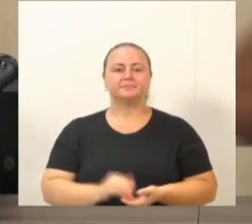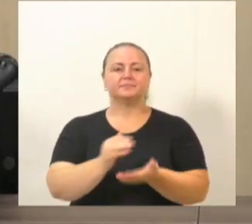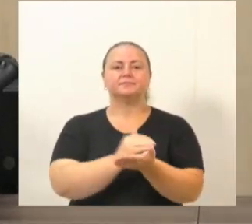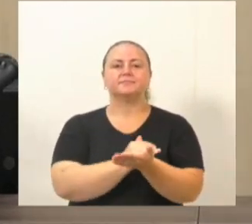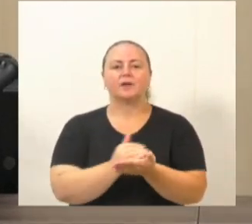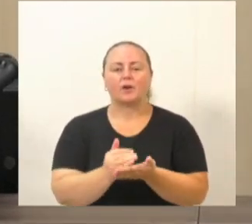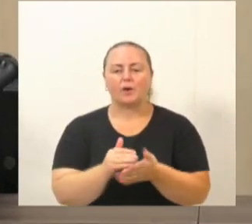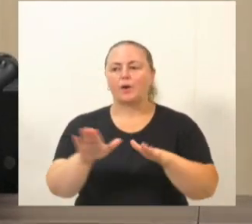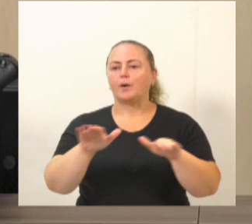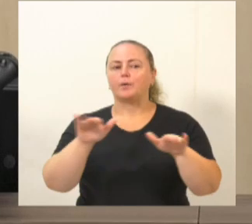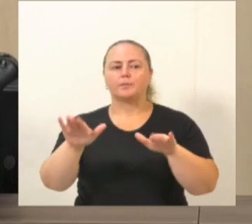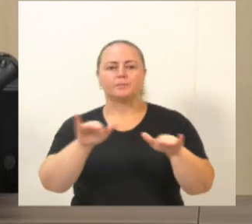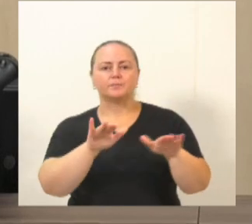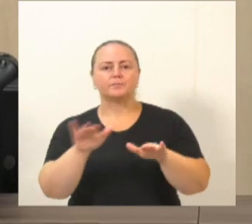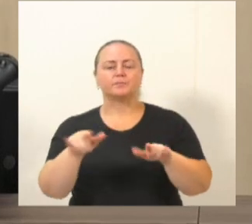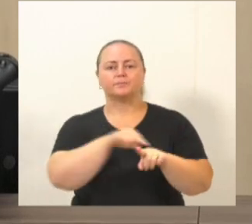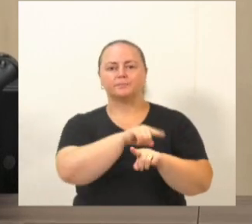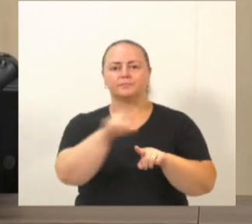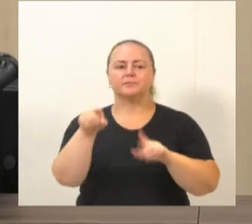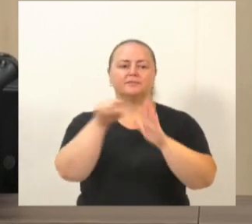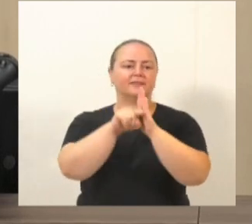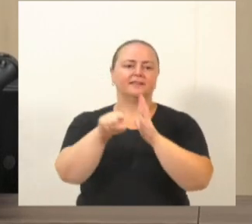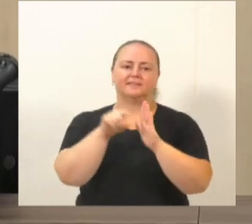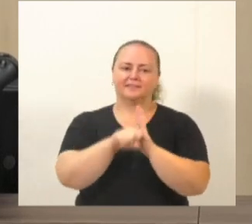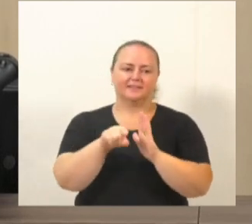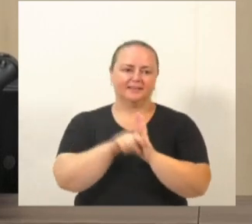que façam as suas perguntas.